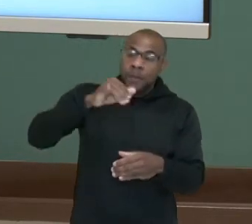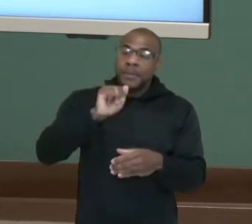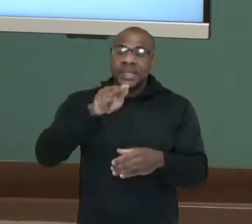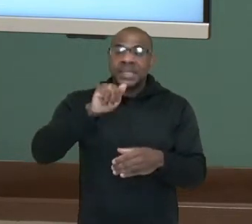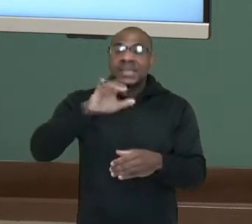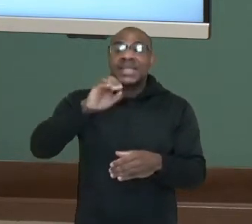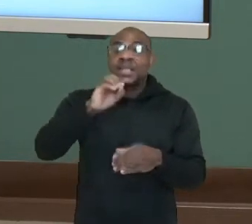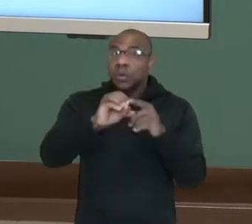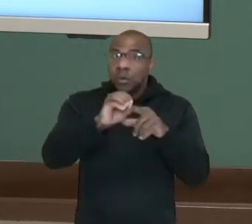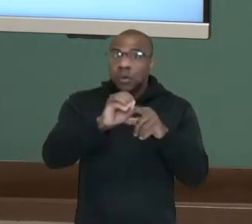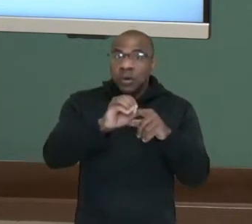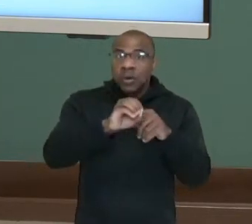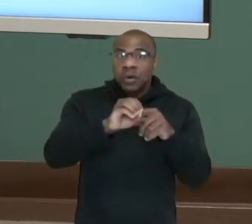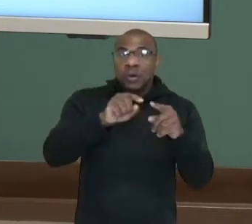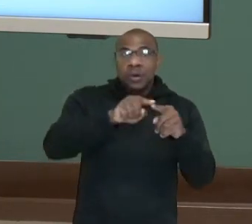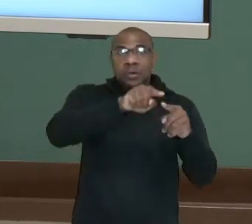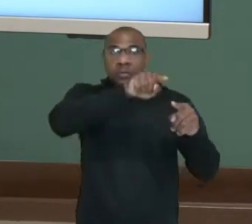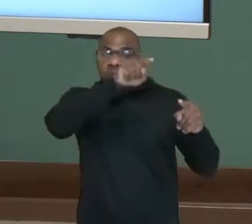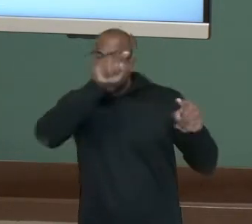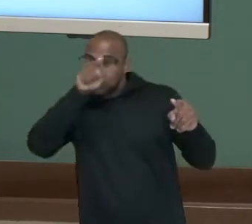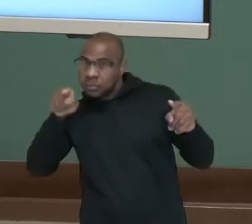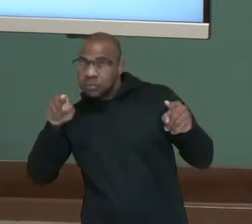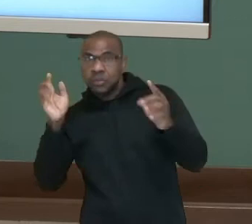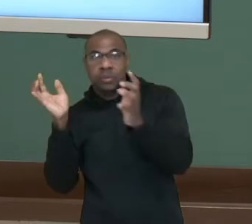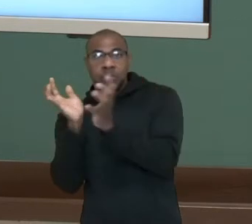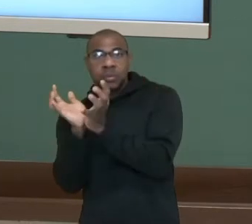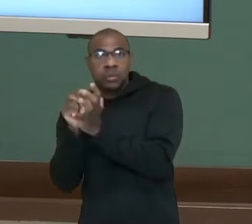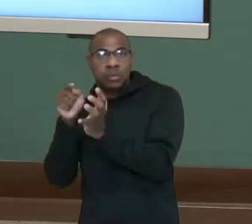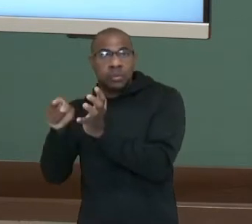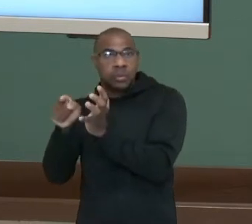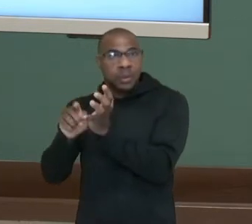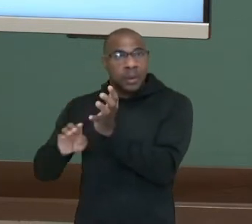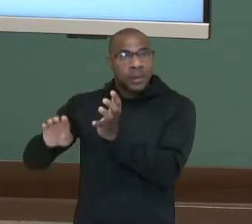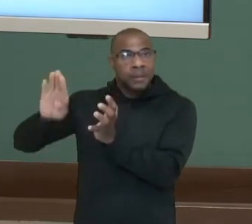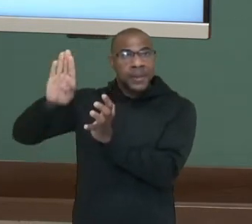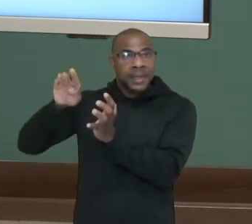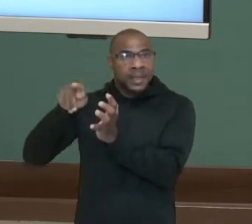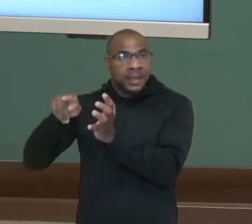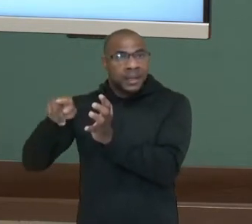a uma função, que é a continha que você vai fazer,